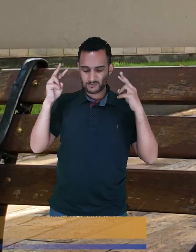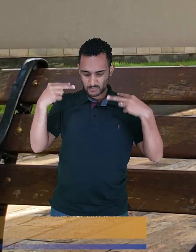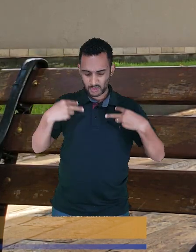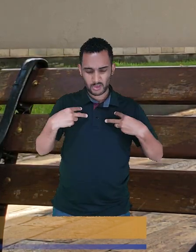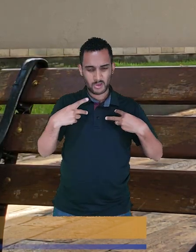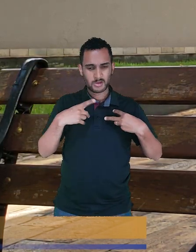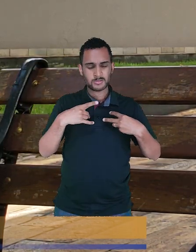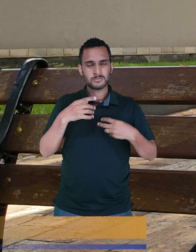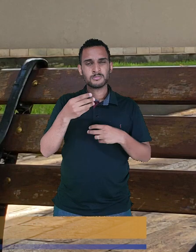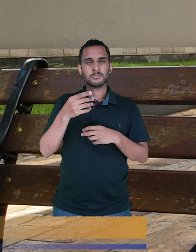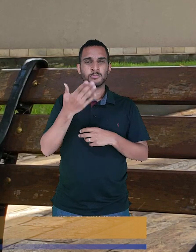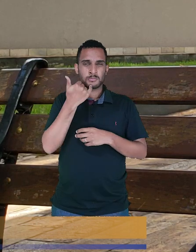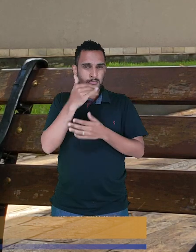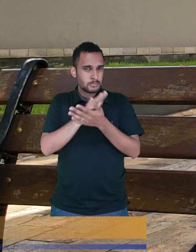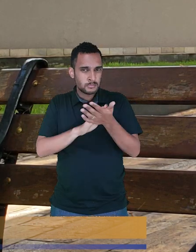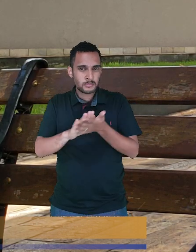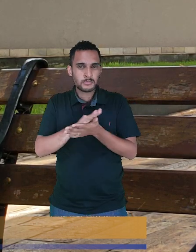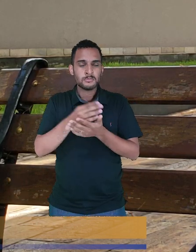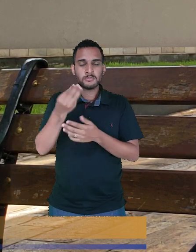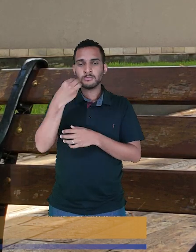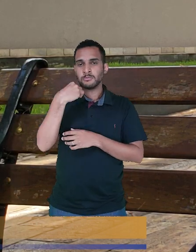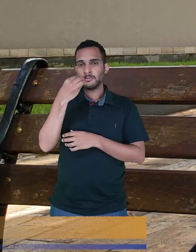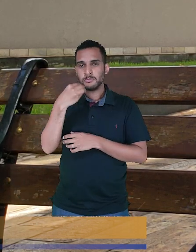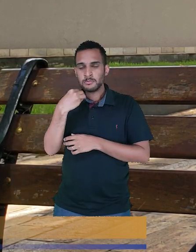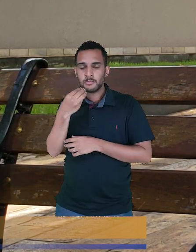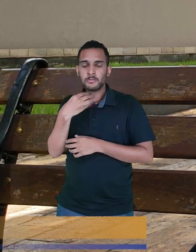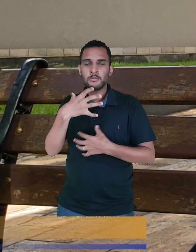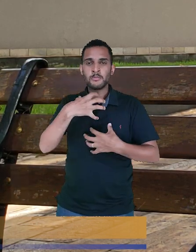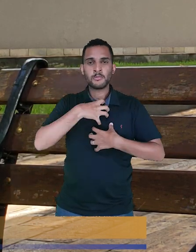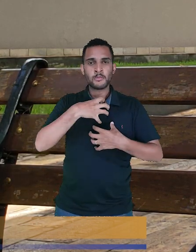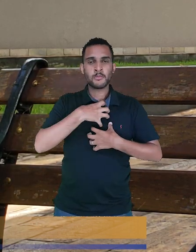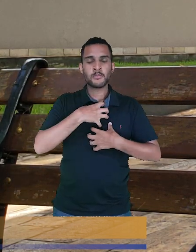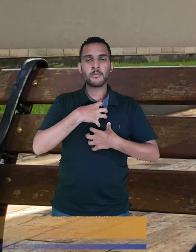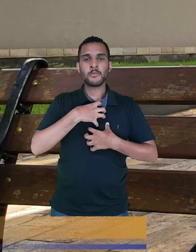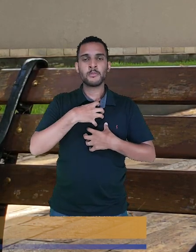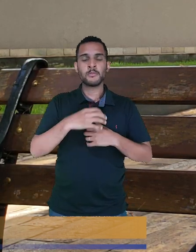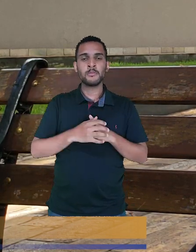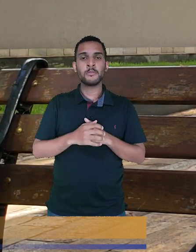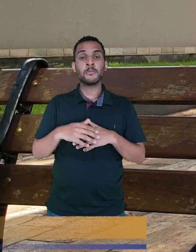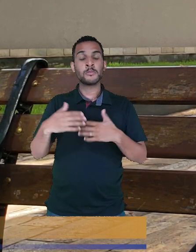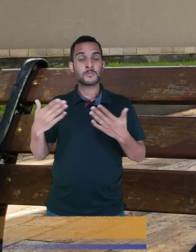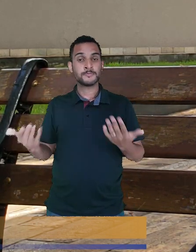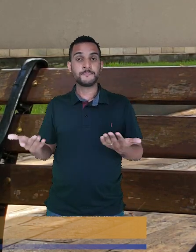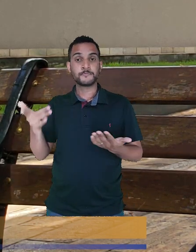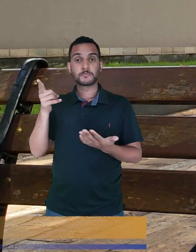As forças físicas se enfraquecendo, a gente